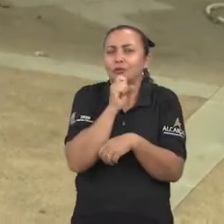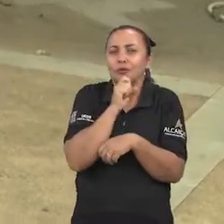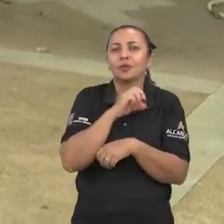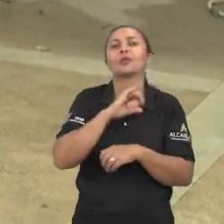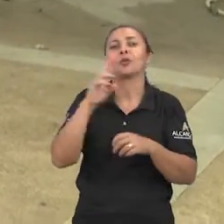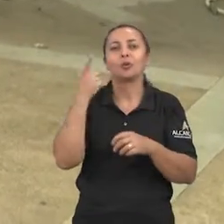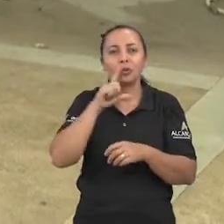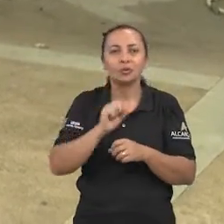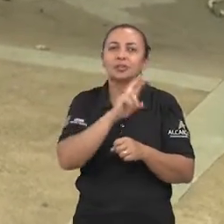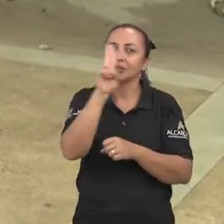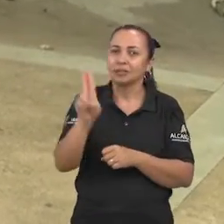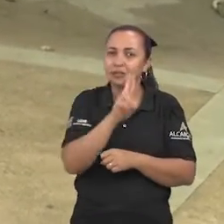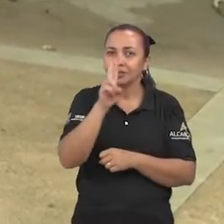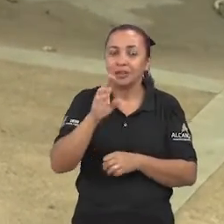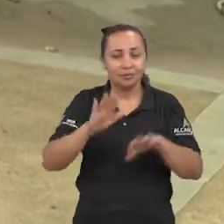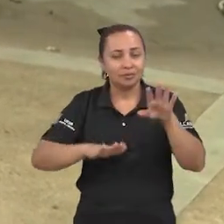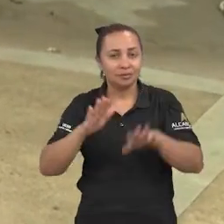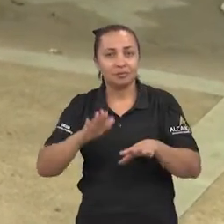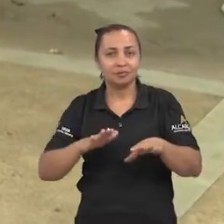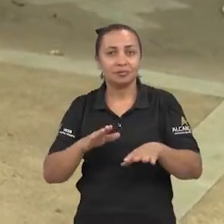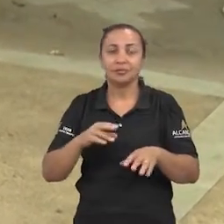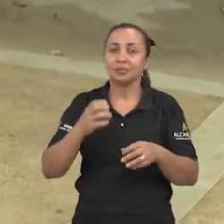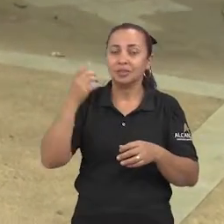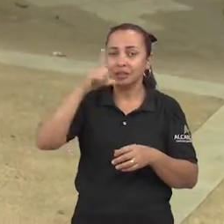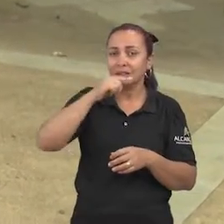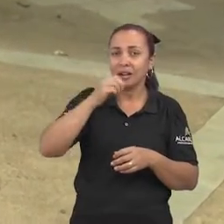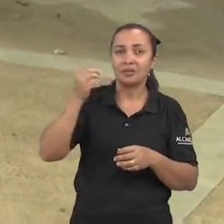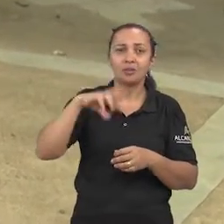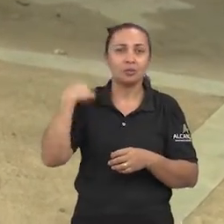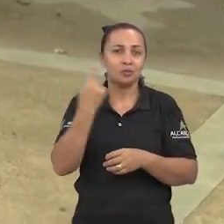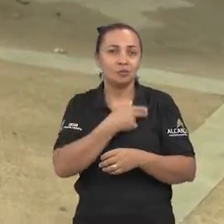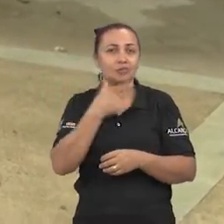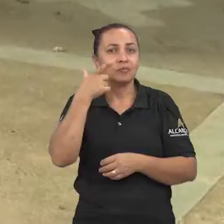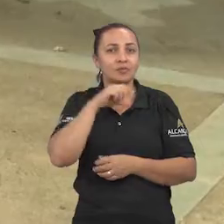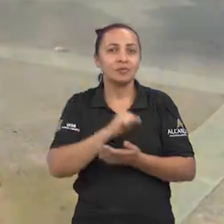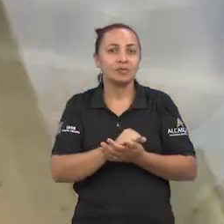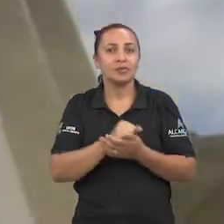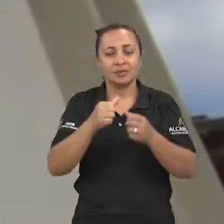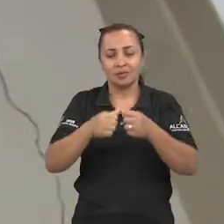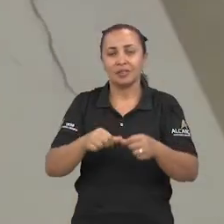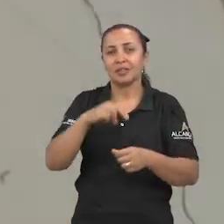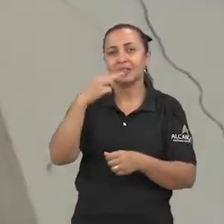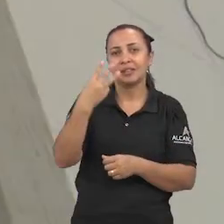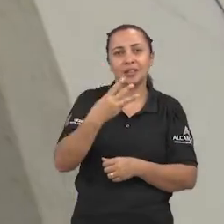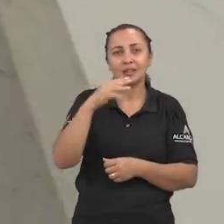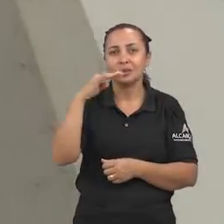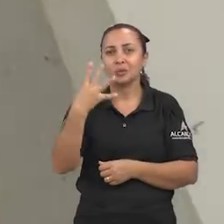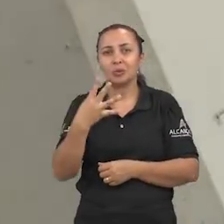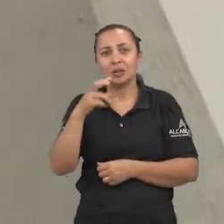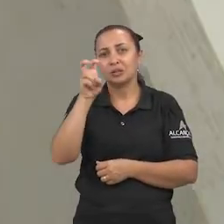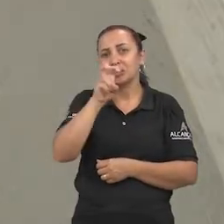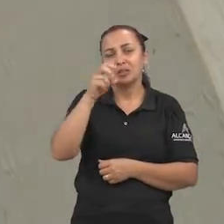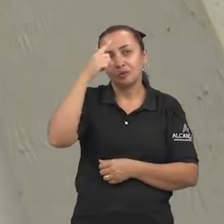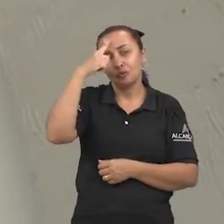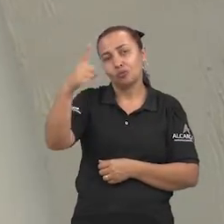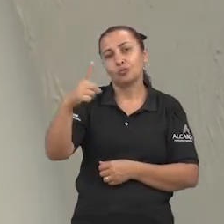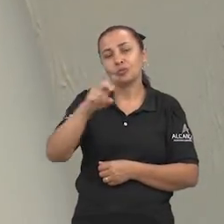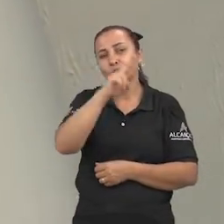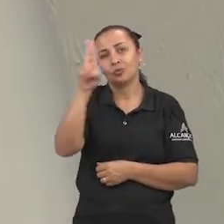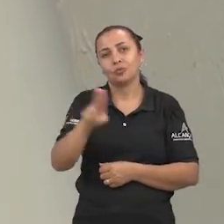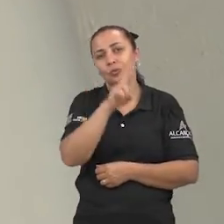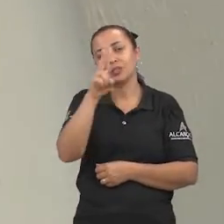aí, dependendo do tamanho do boiler e do consumo da água, a gente consegue aí ficar 3, 4 ou 5